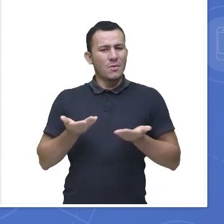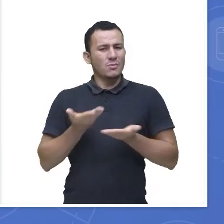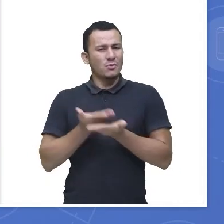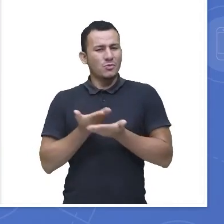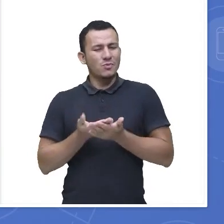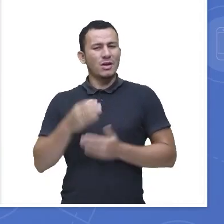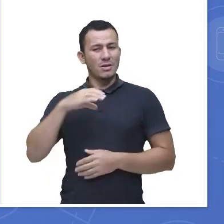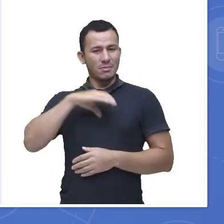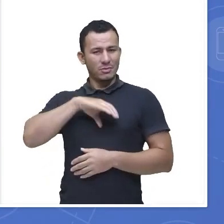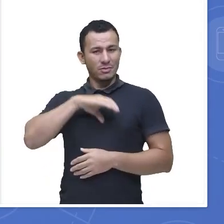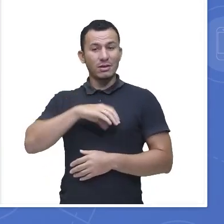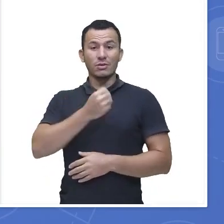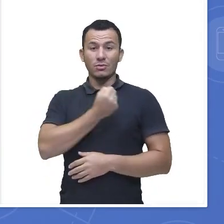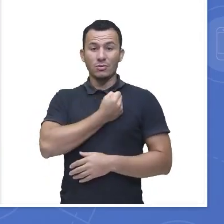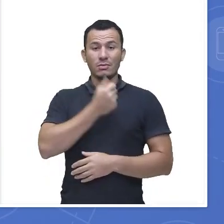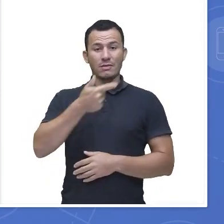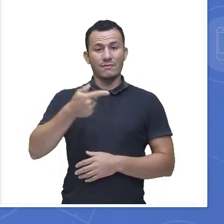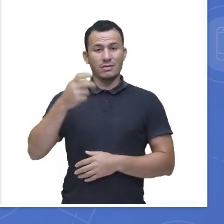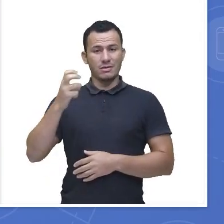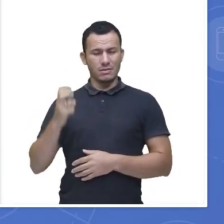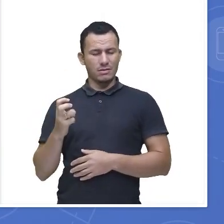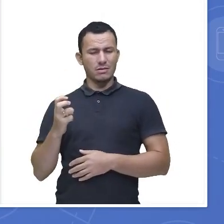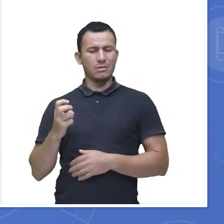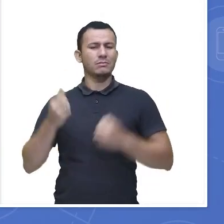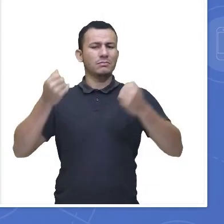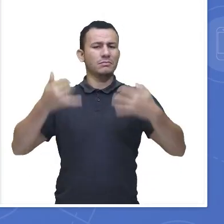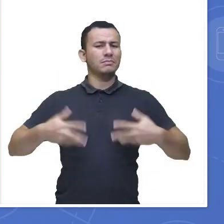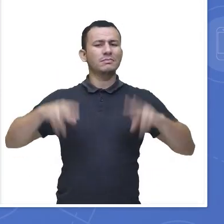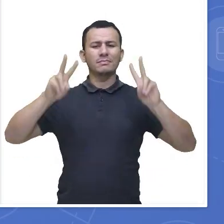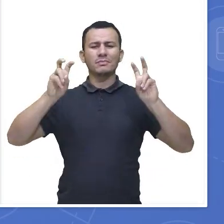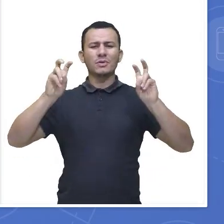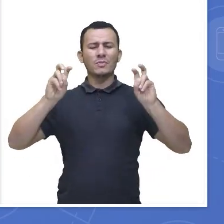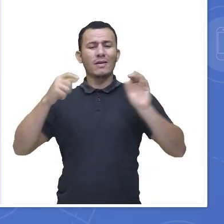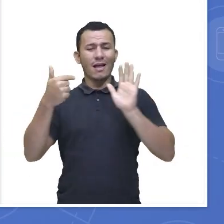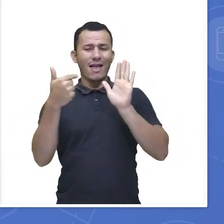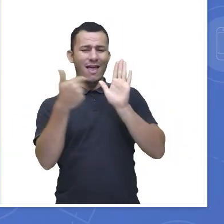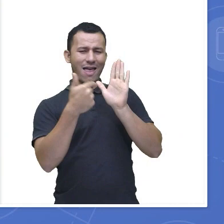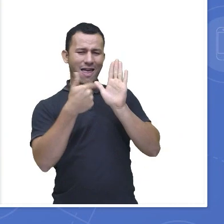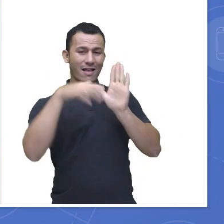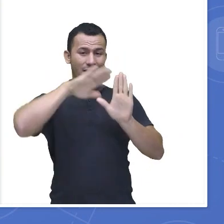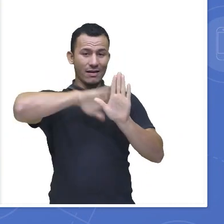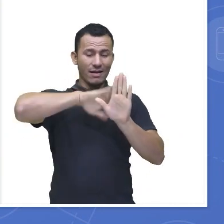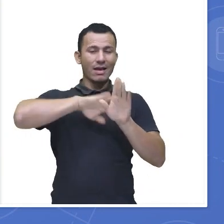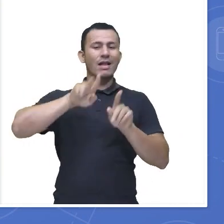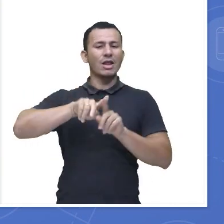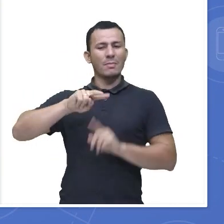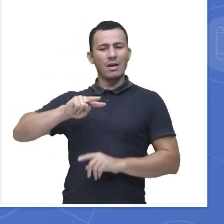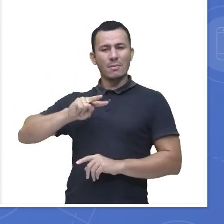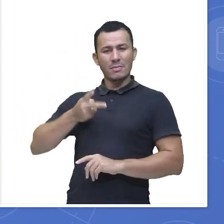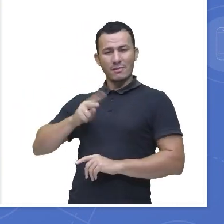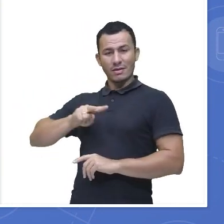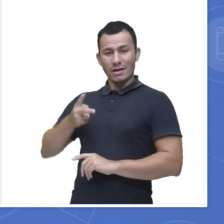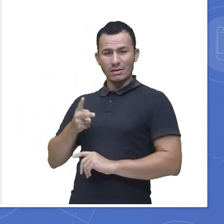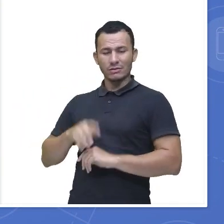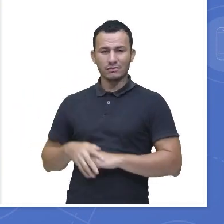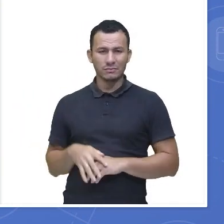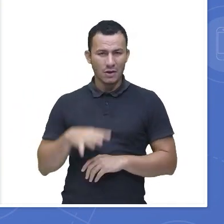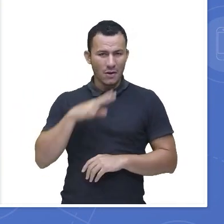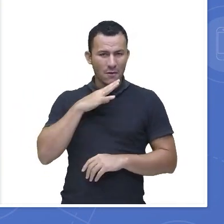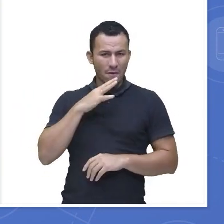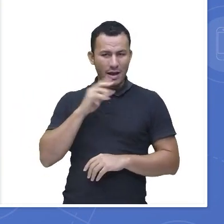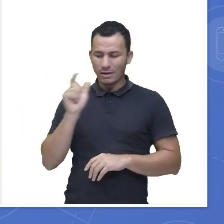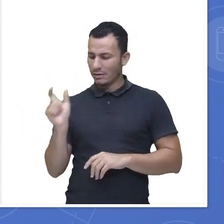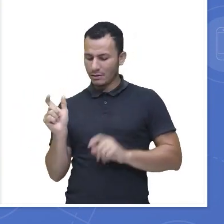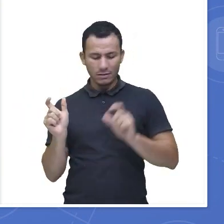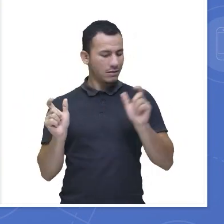número 25, que vai tratar da ironia e da ambiguidade. Você já conhece essas